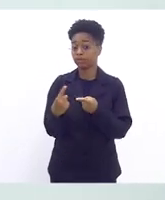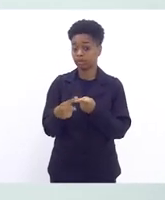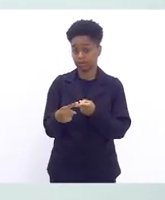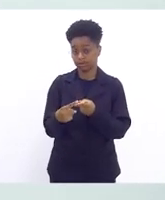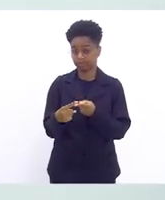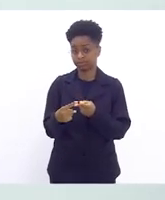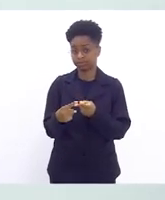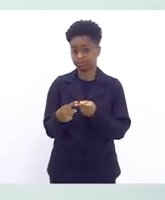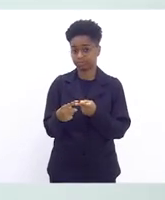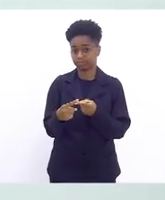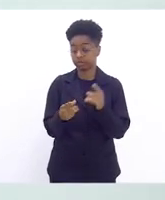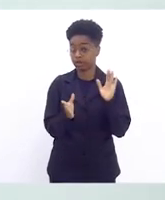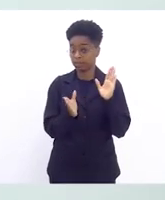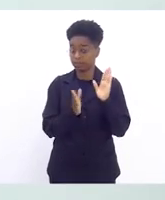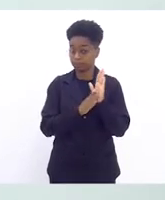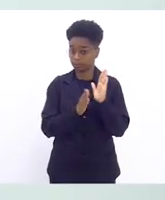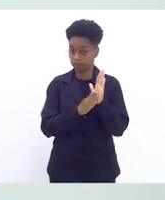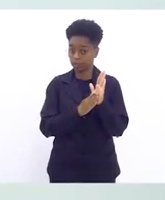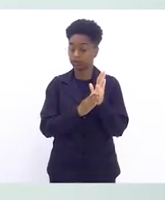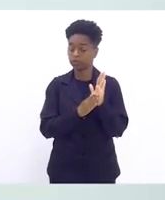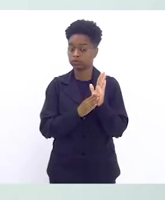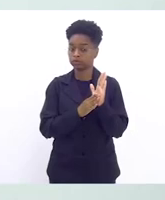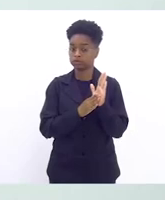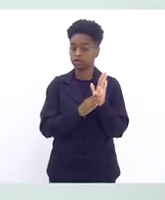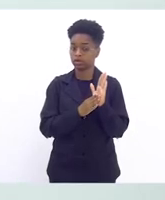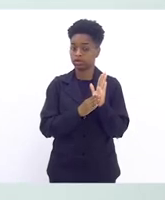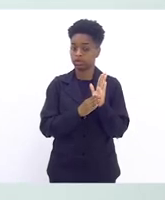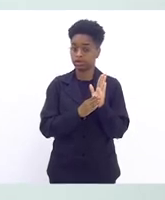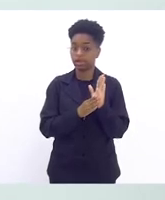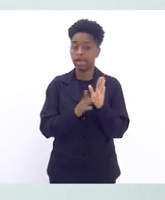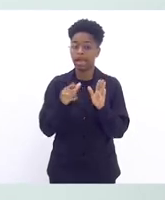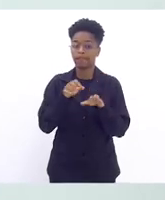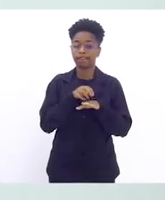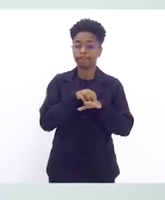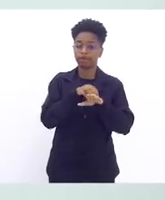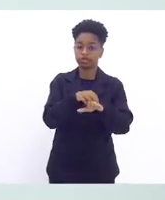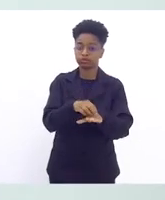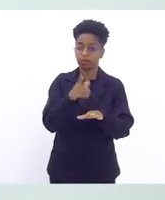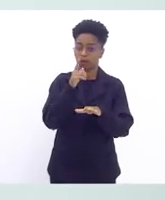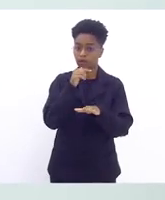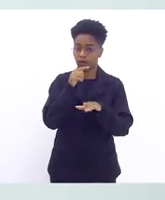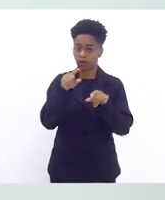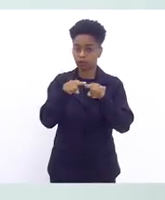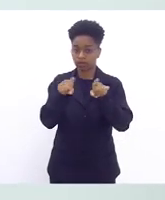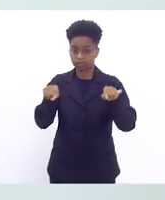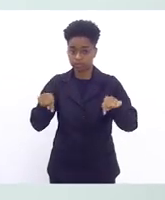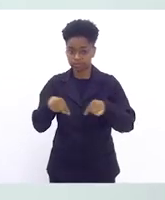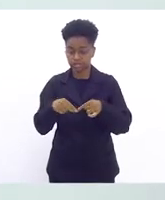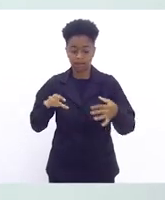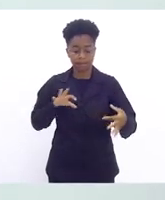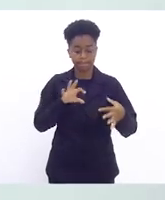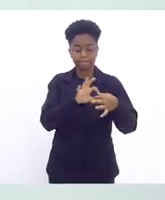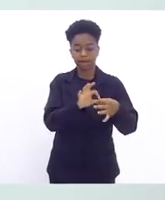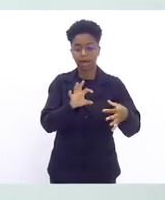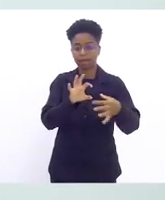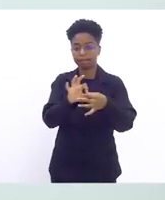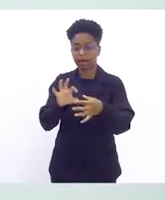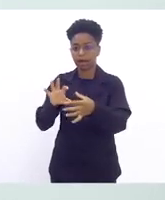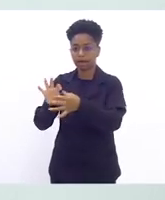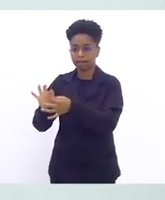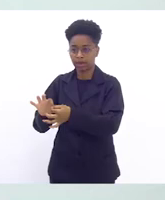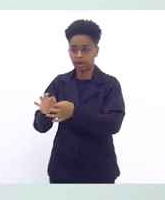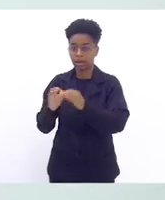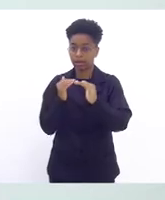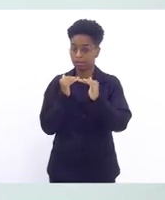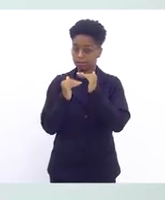o a proposta é fazer esse transporte aquaviário nas Lagoas de Jacarepaguá interligando com o sistema Metropolitano